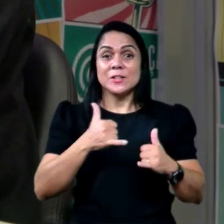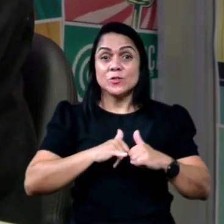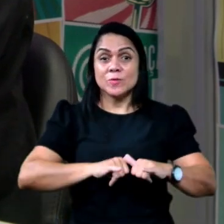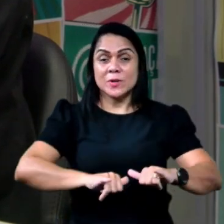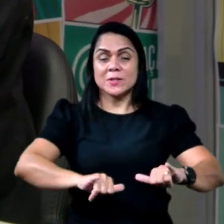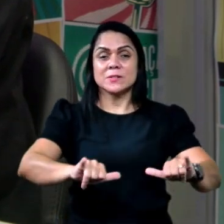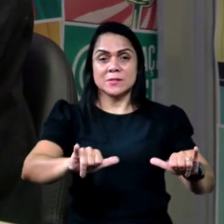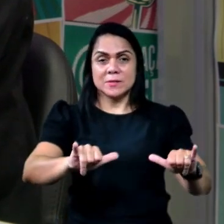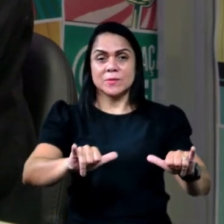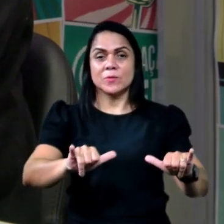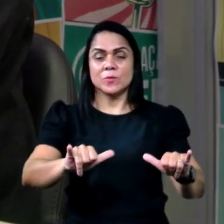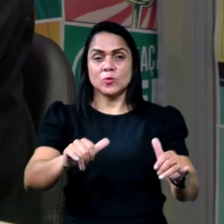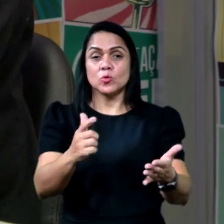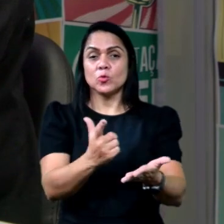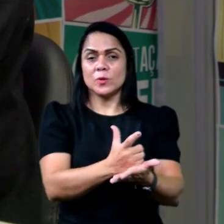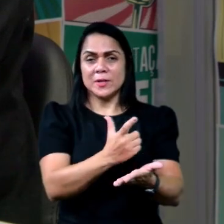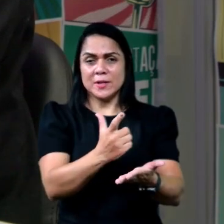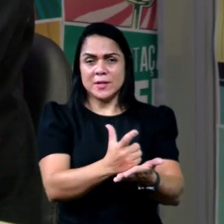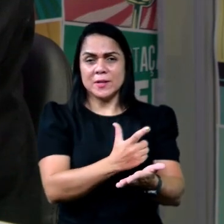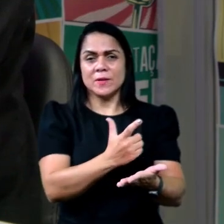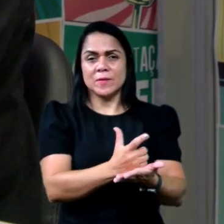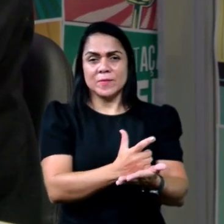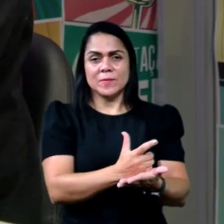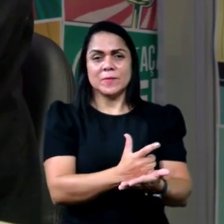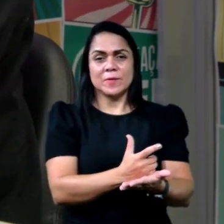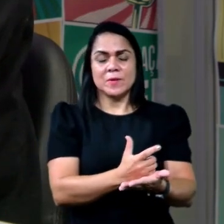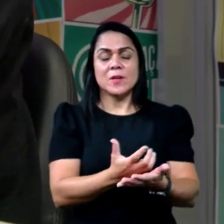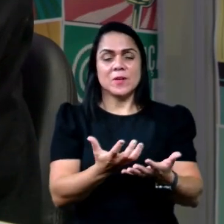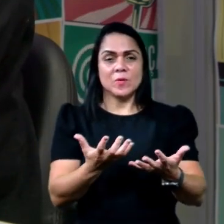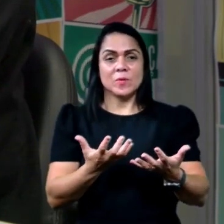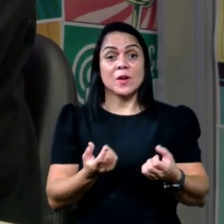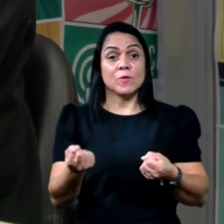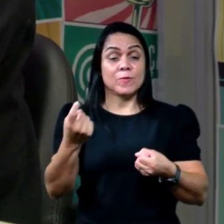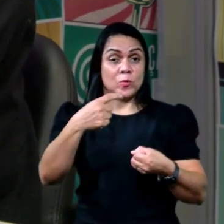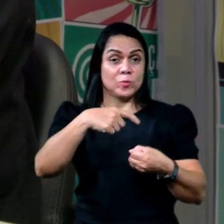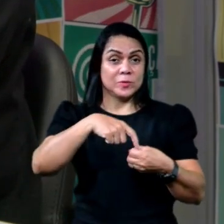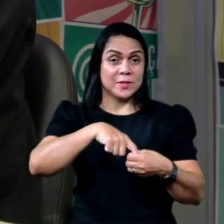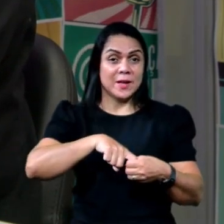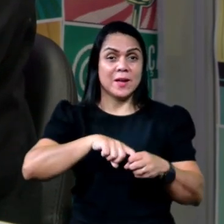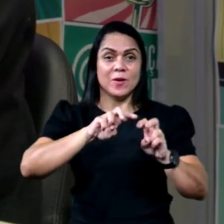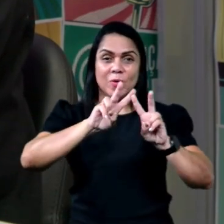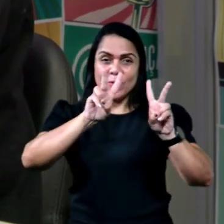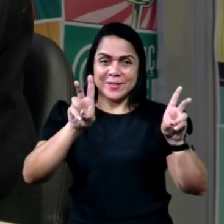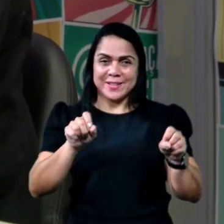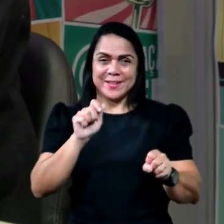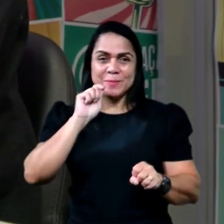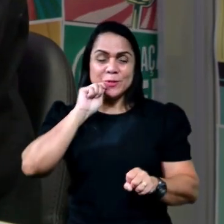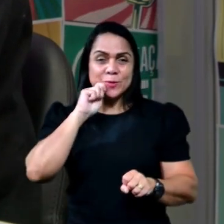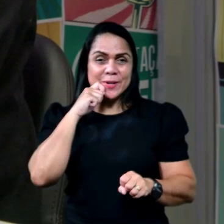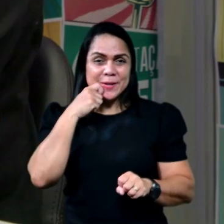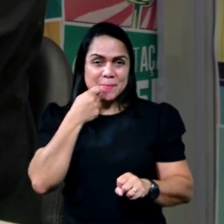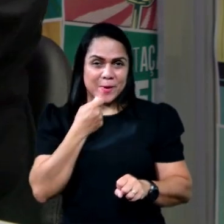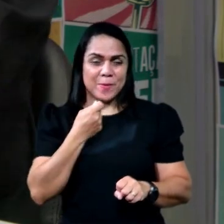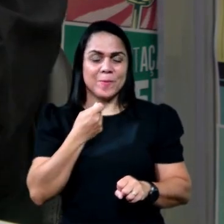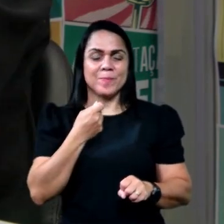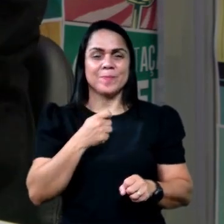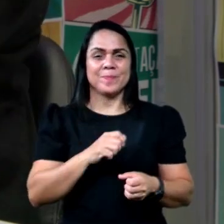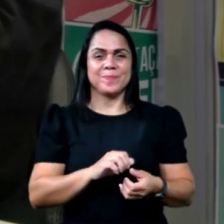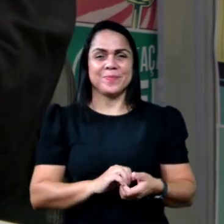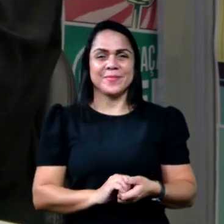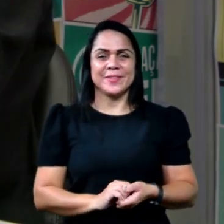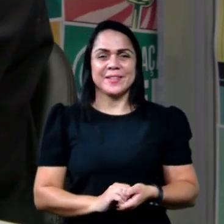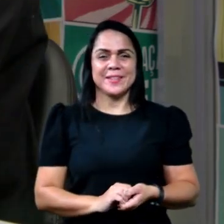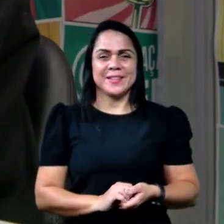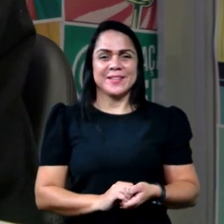tiveram. Eu ainda quero voltar com Limão Limonada, na verdade. Ele só está esperando a vez dele na lista de